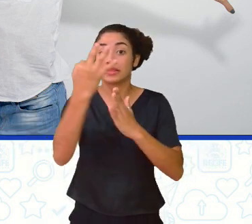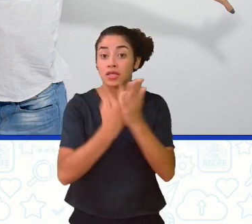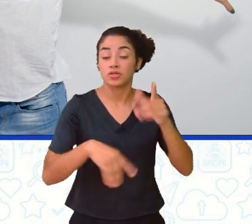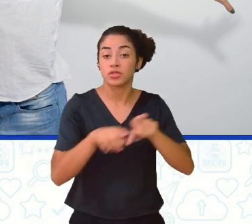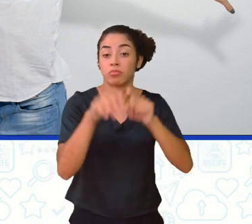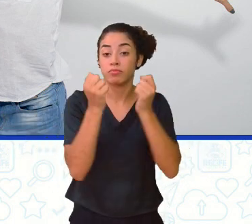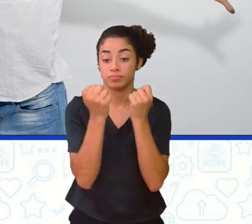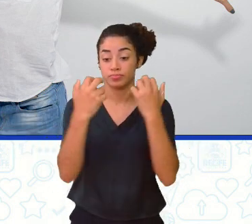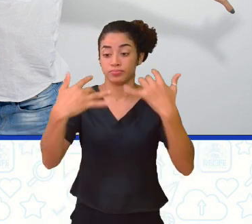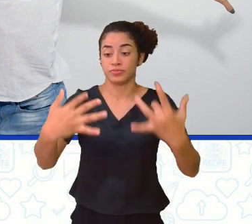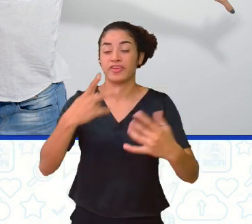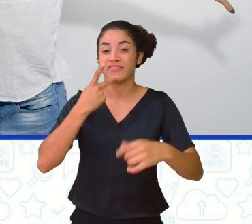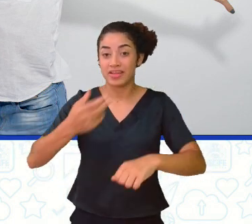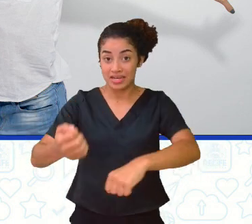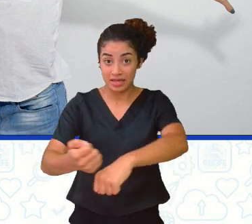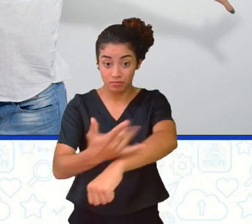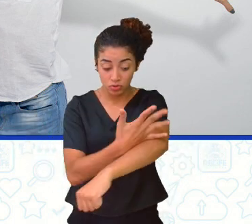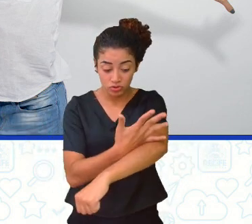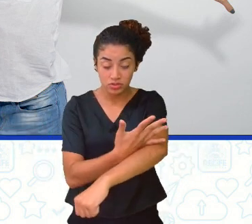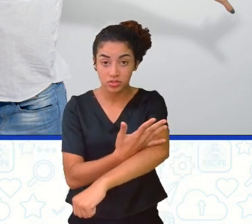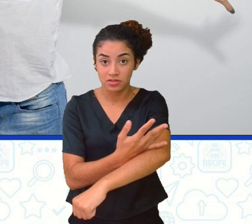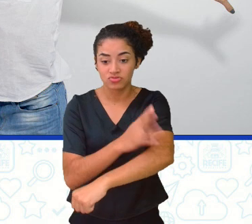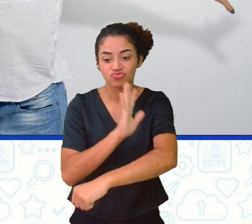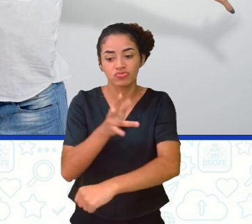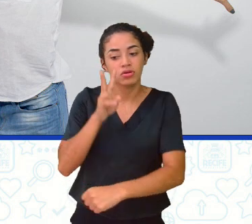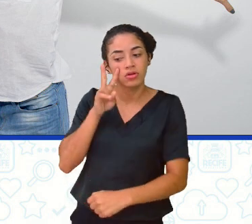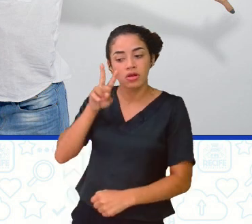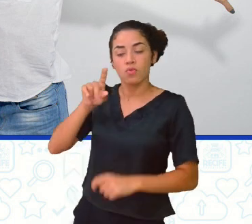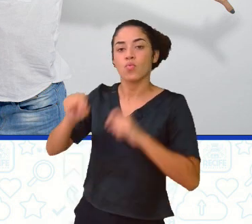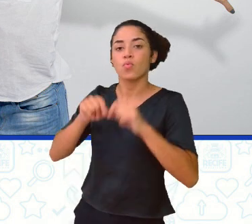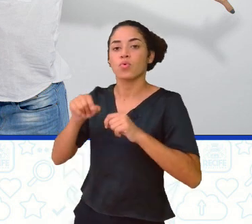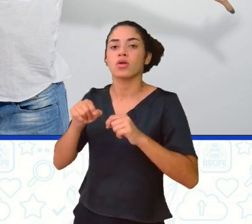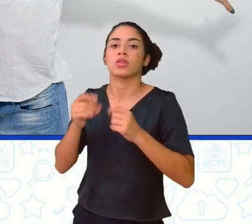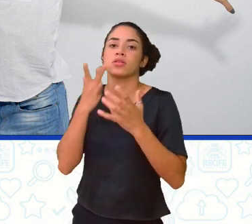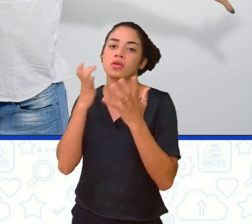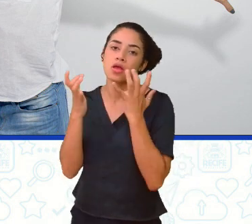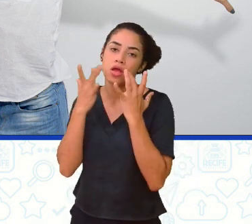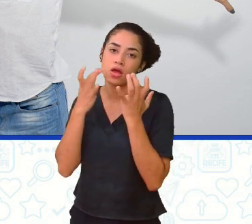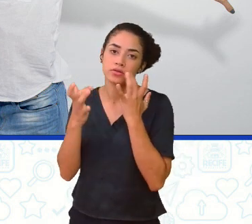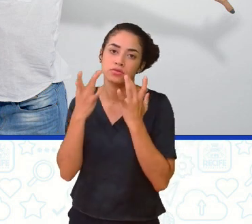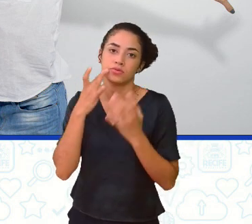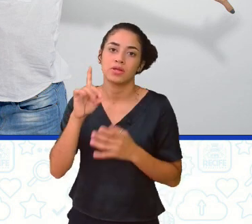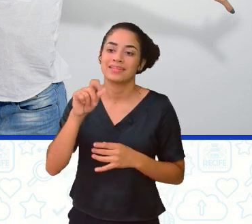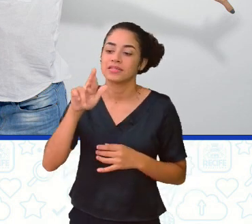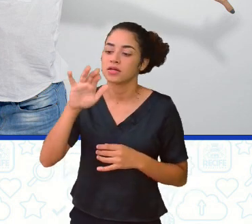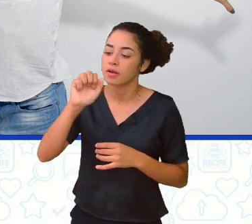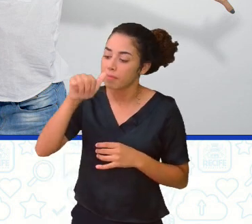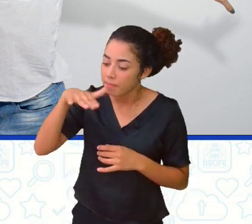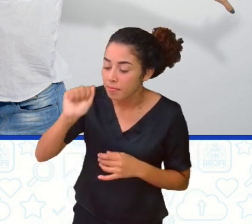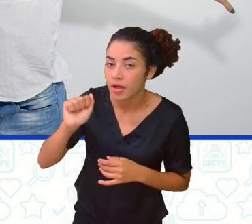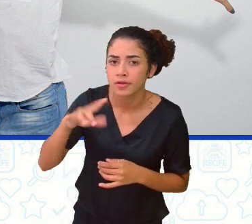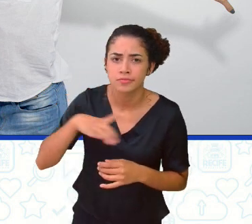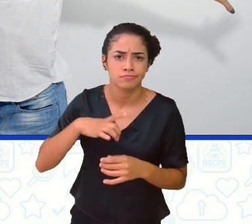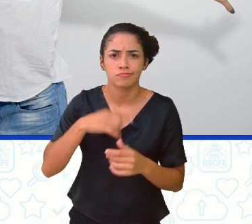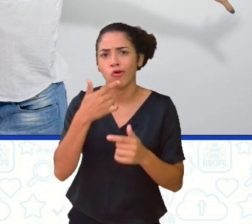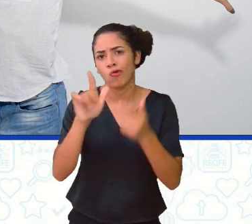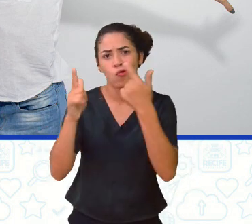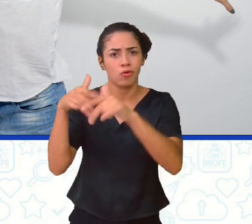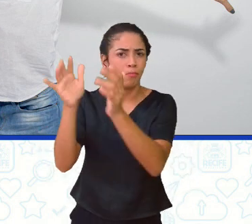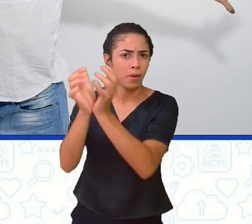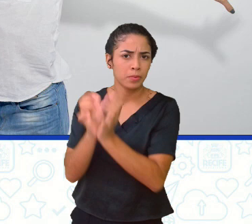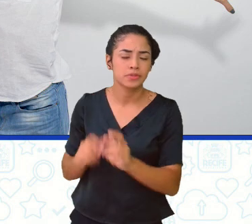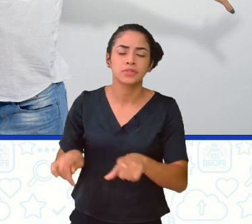gente fala em drama, estamos falando em teatro. E claro que o teatro, né, o drama, também tem outras